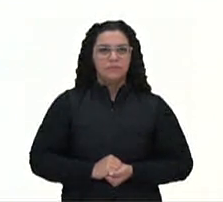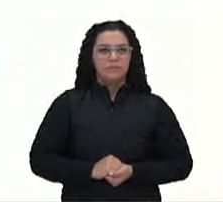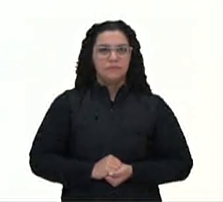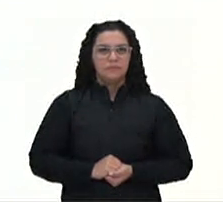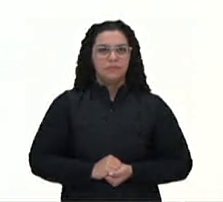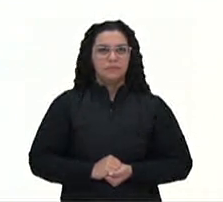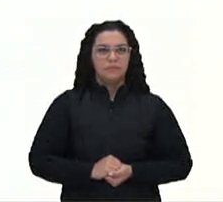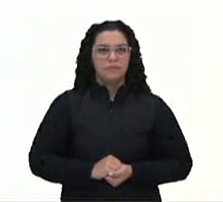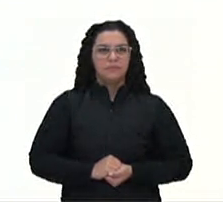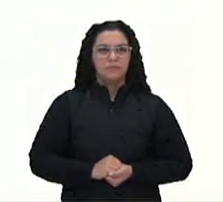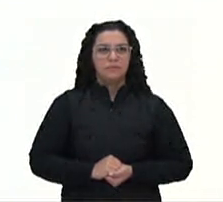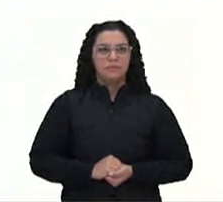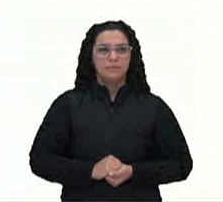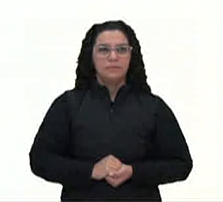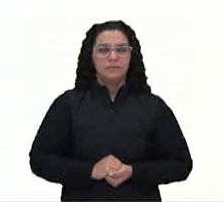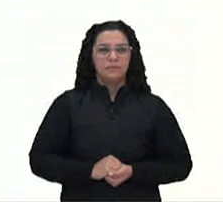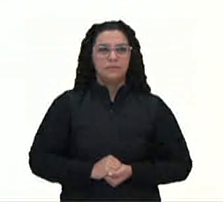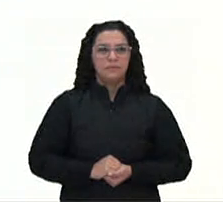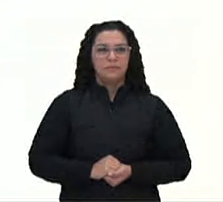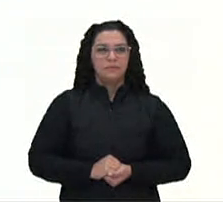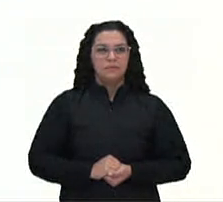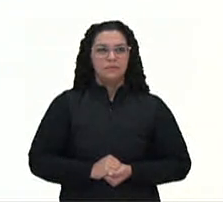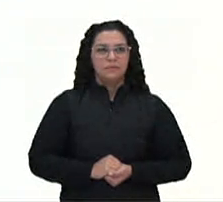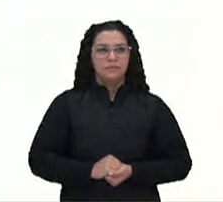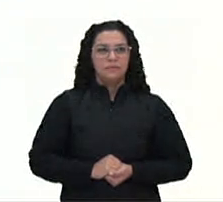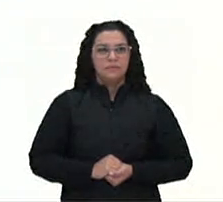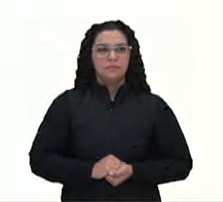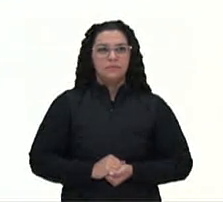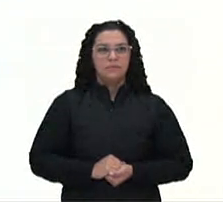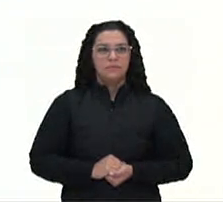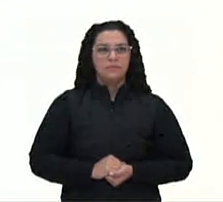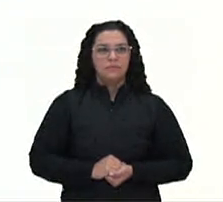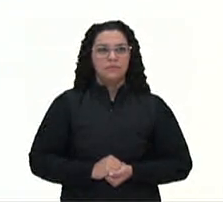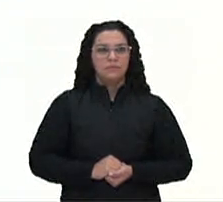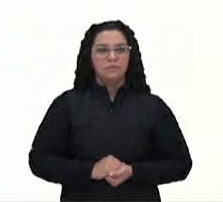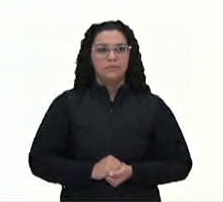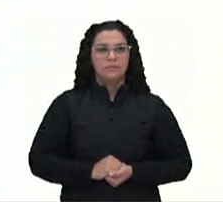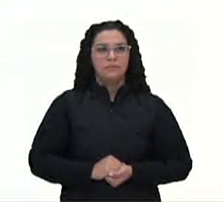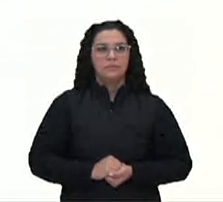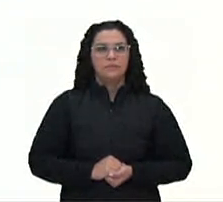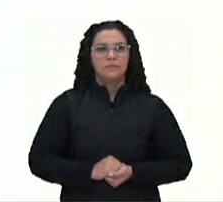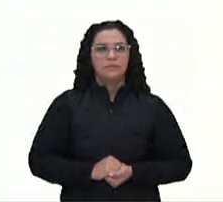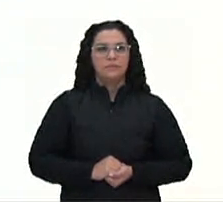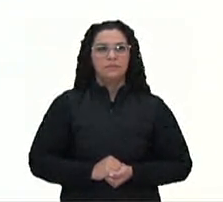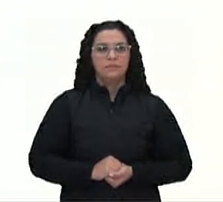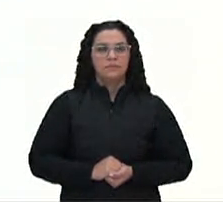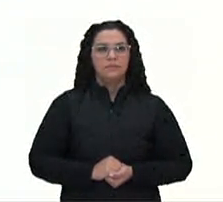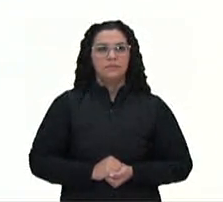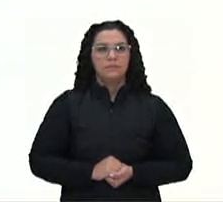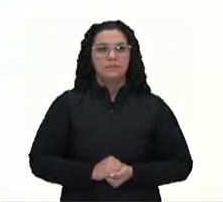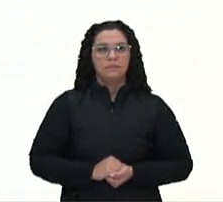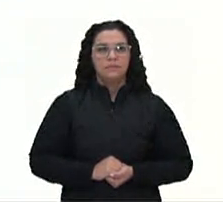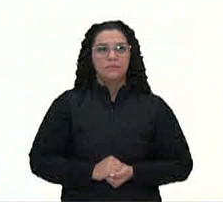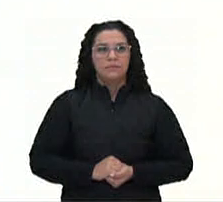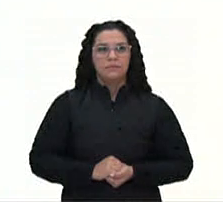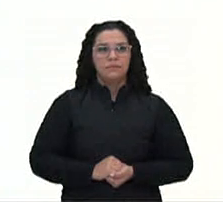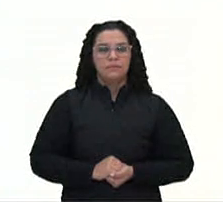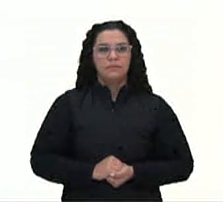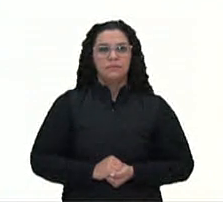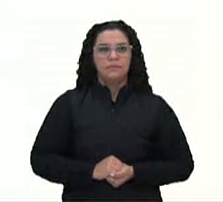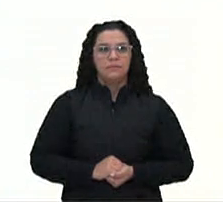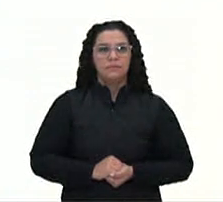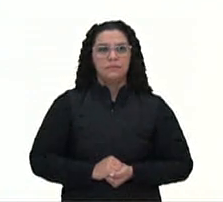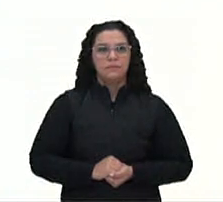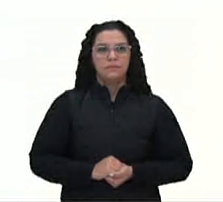1992 and has grown into a competitive sport. The competitors fight in